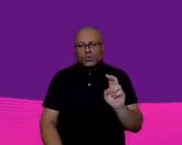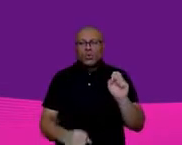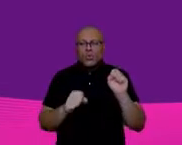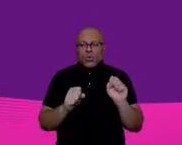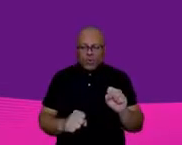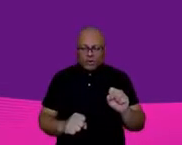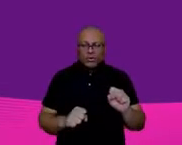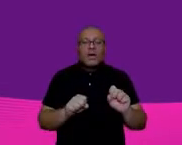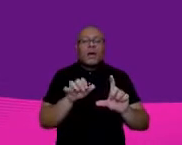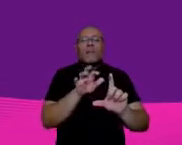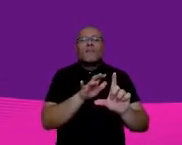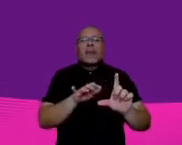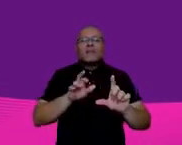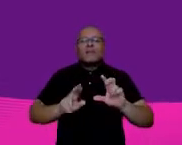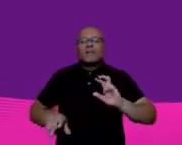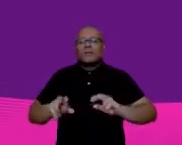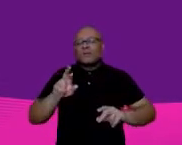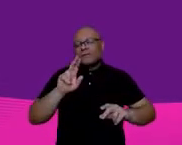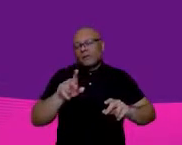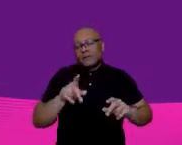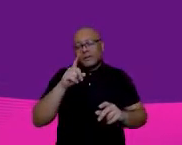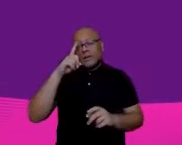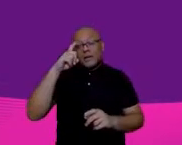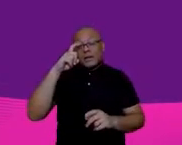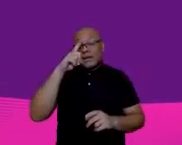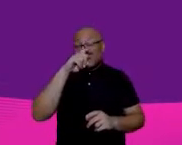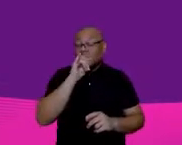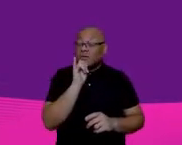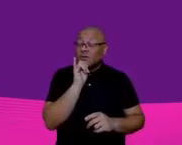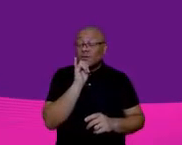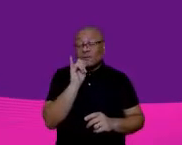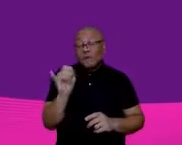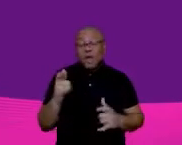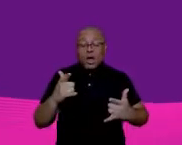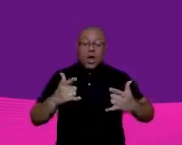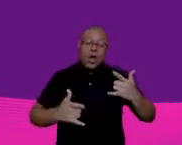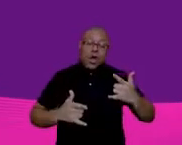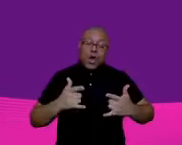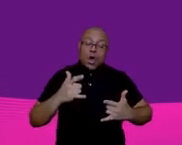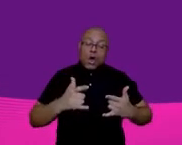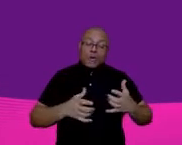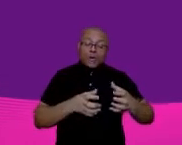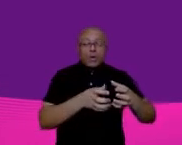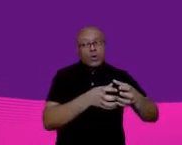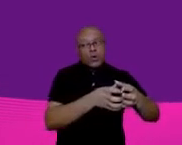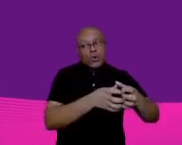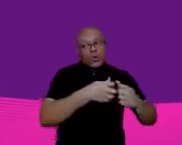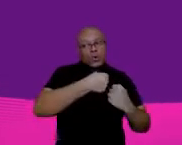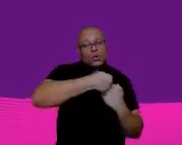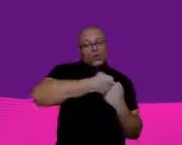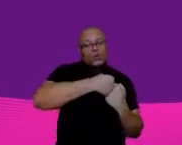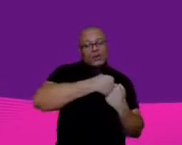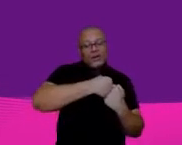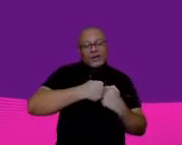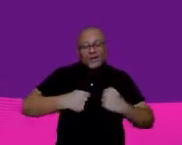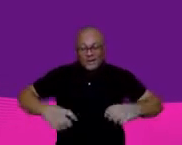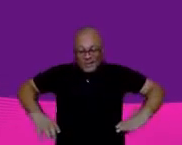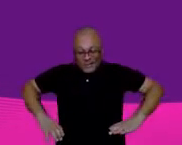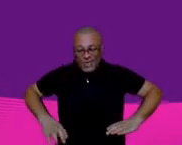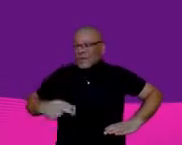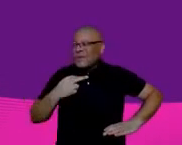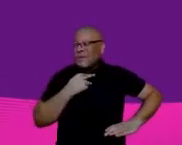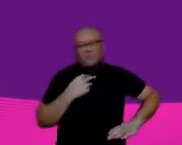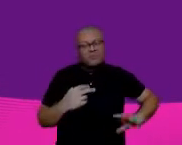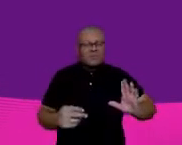plataformas. É difícil dizer ao paciente, eu posso fazer robótica, por exemplo, no joelho, mas não no quadril. Então, eu gosto de dizer que eu